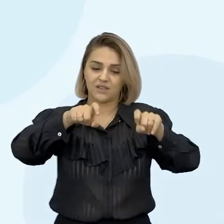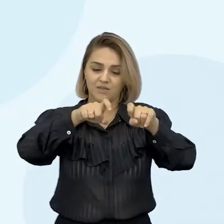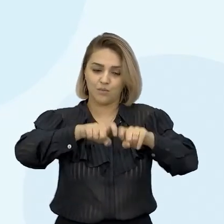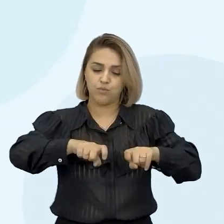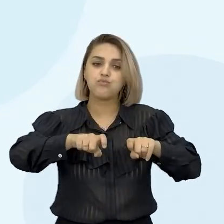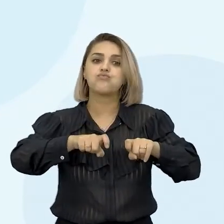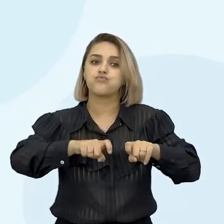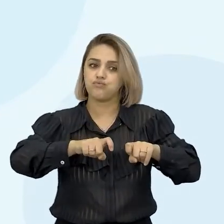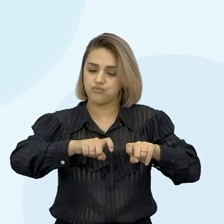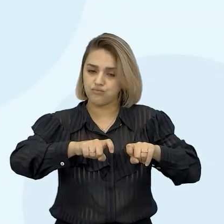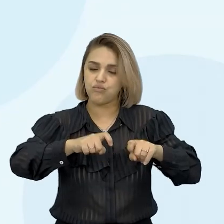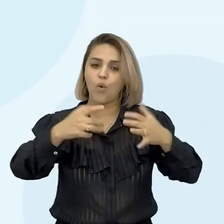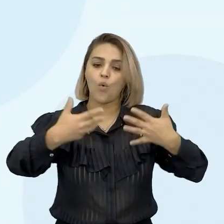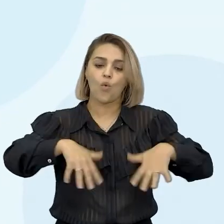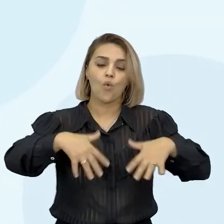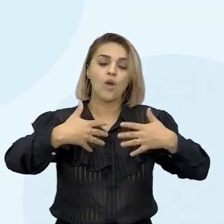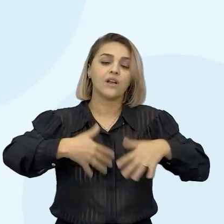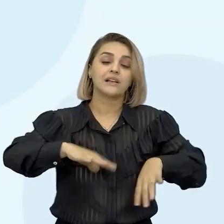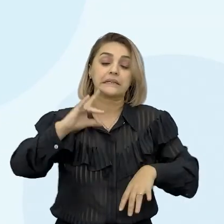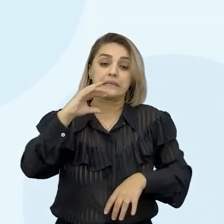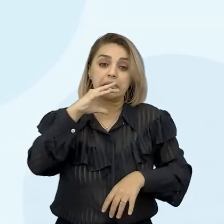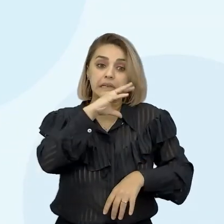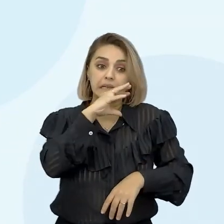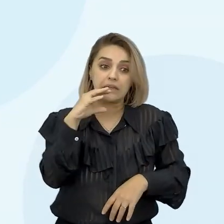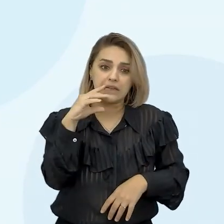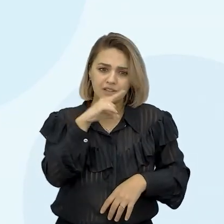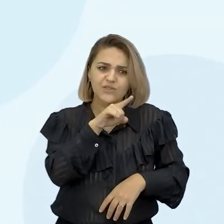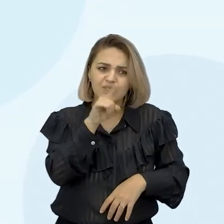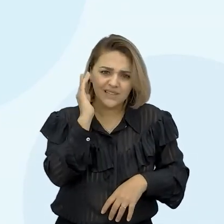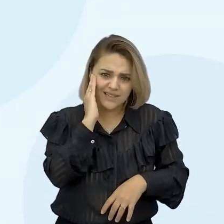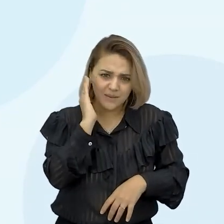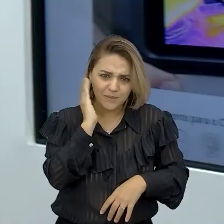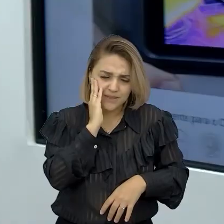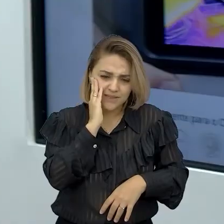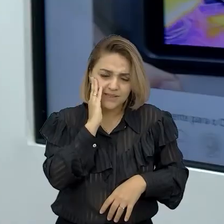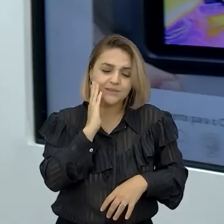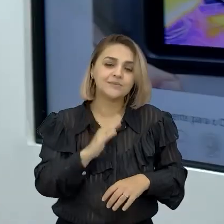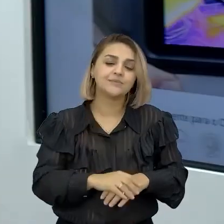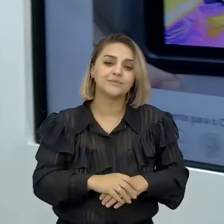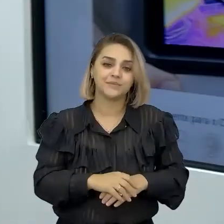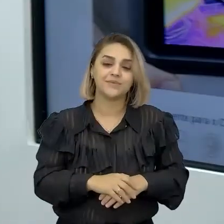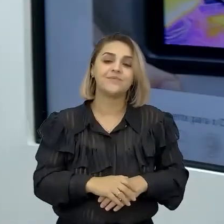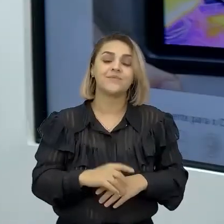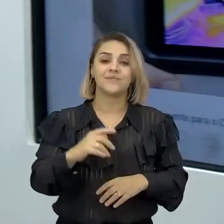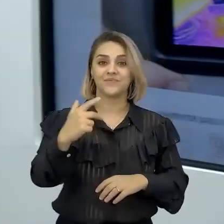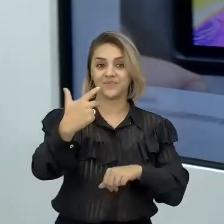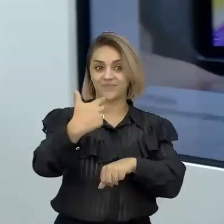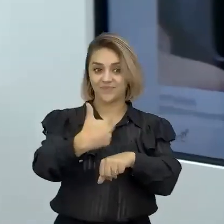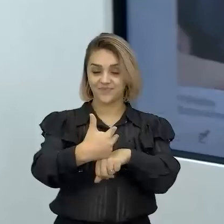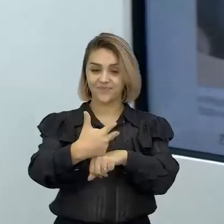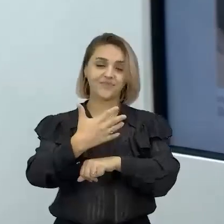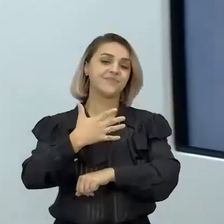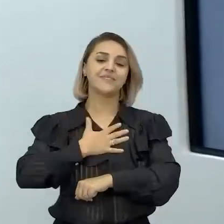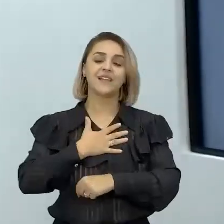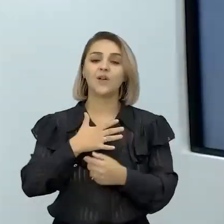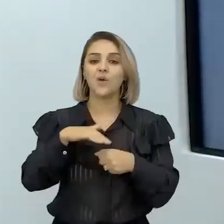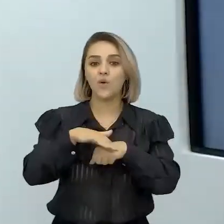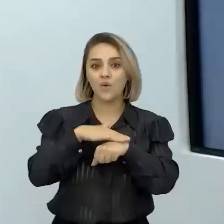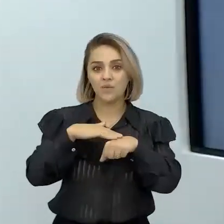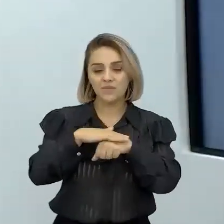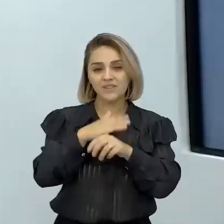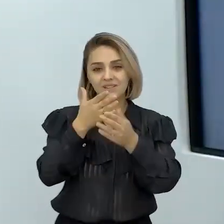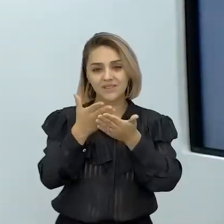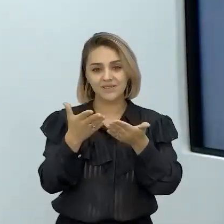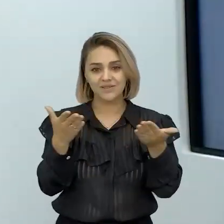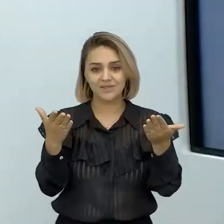funcionando é ele esquenta sabia dessa em Volta para mim aqui um minutinho conversar com essa galera aí